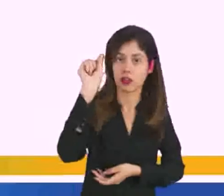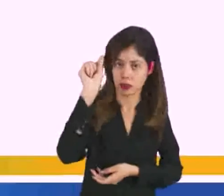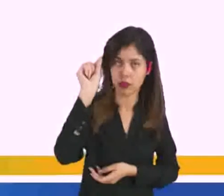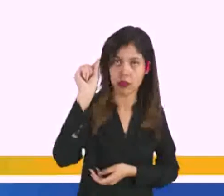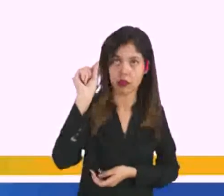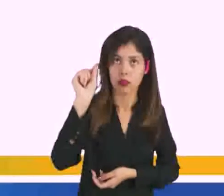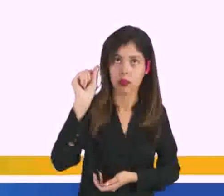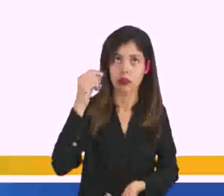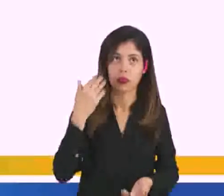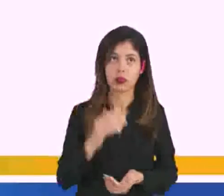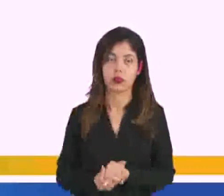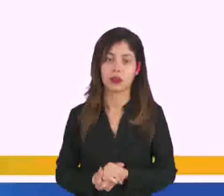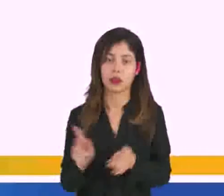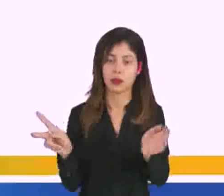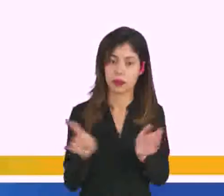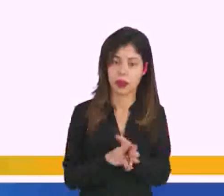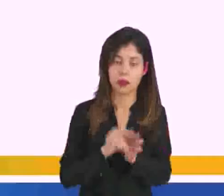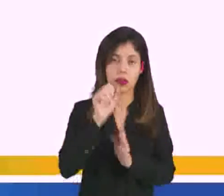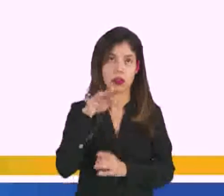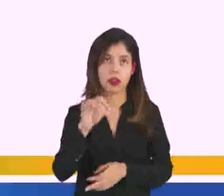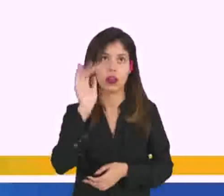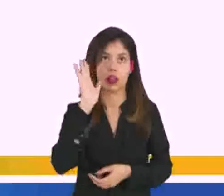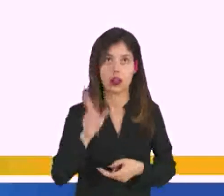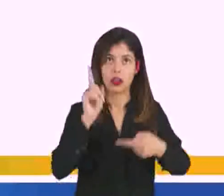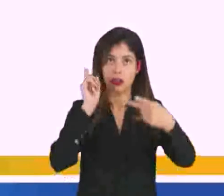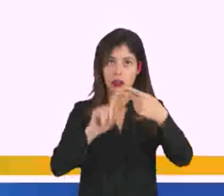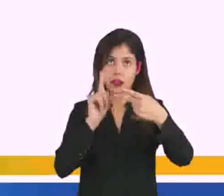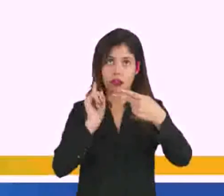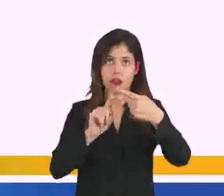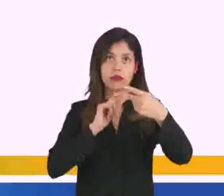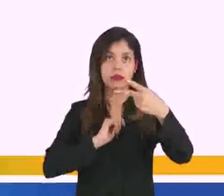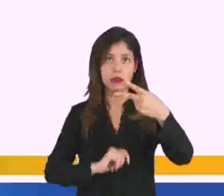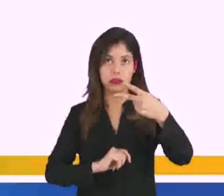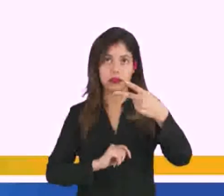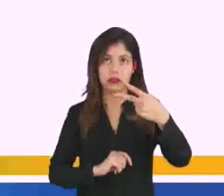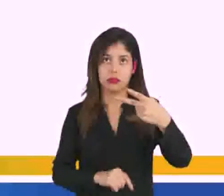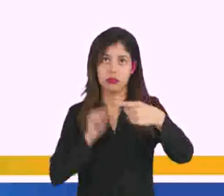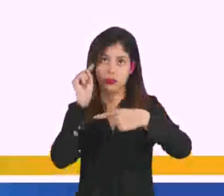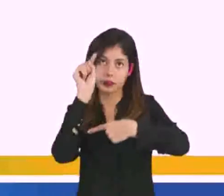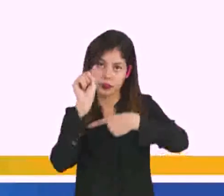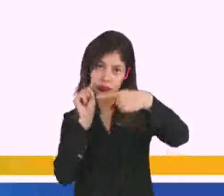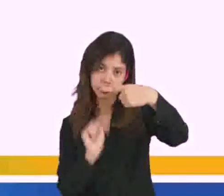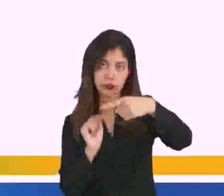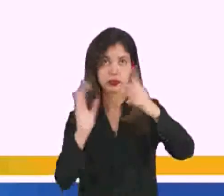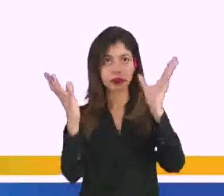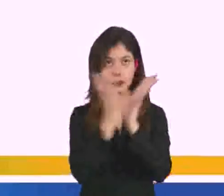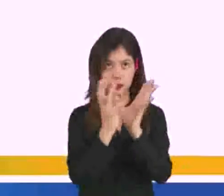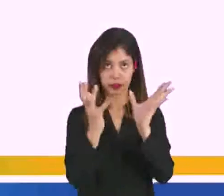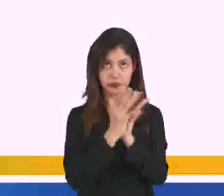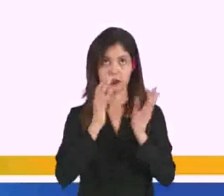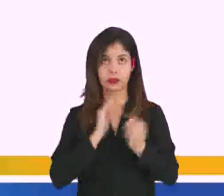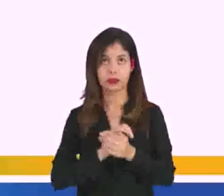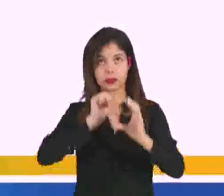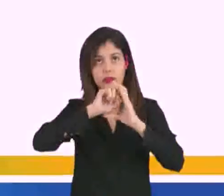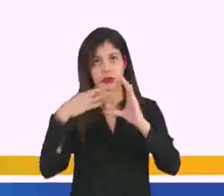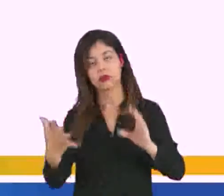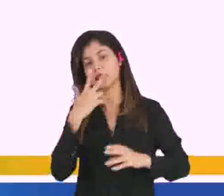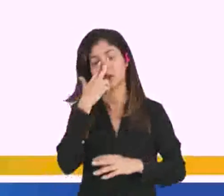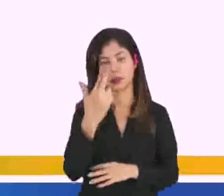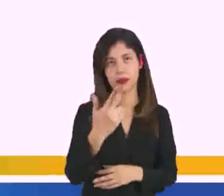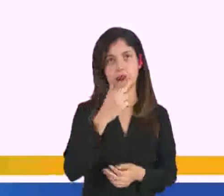escolhido para pertencer à amostra. Já na amostragem estratificada, a população é dividida em grupos com